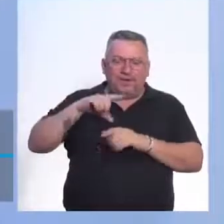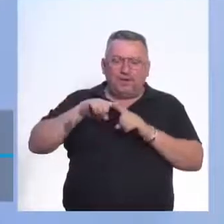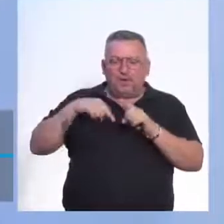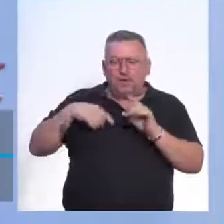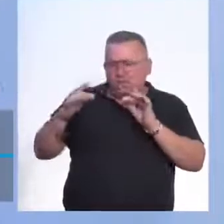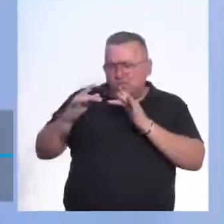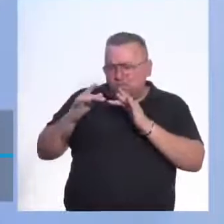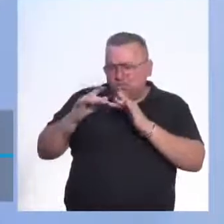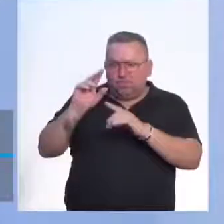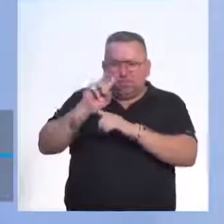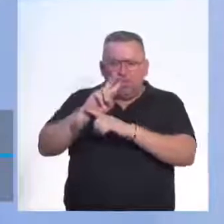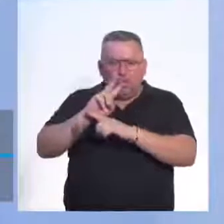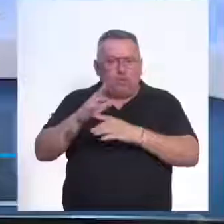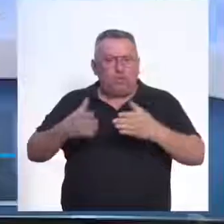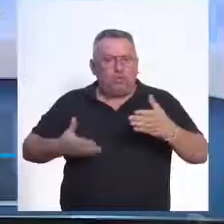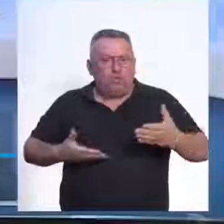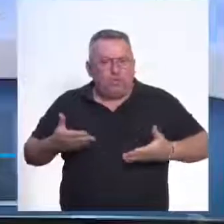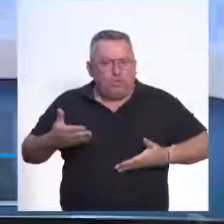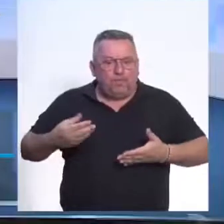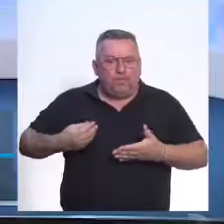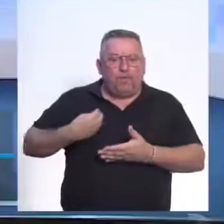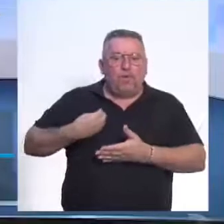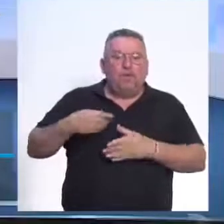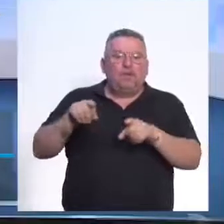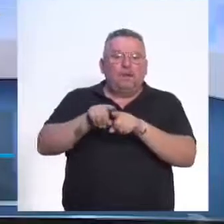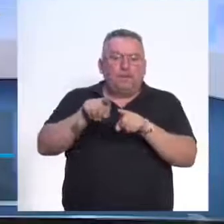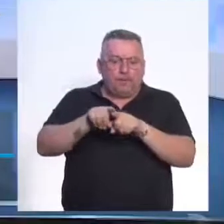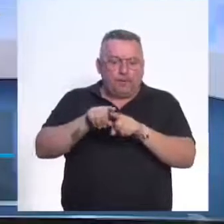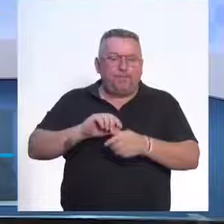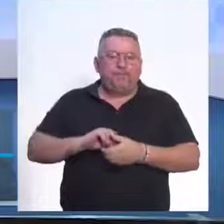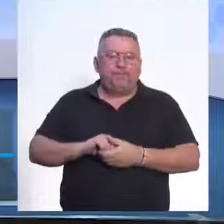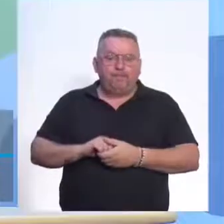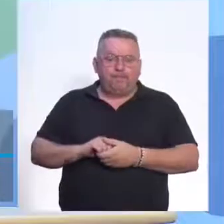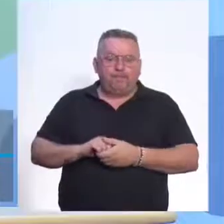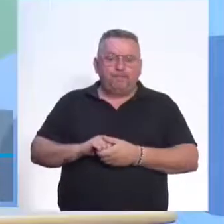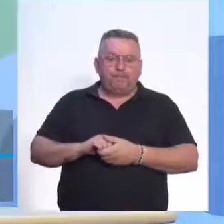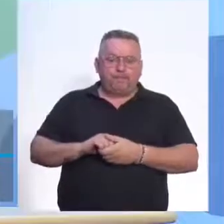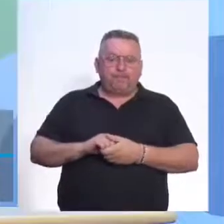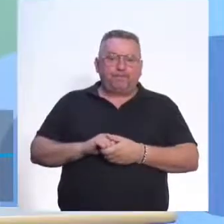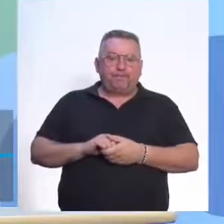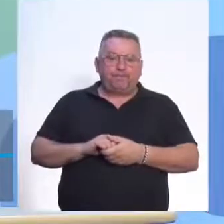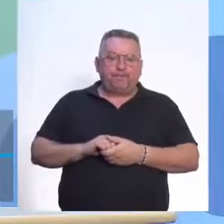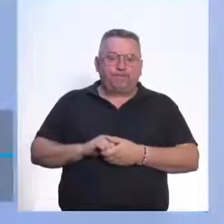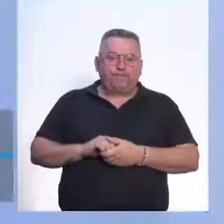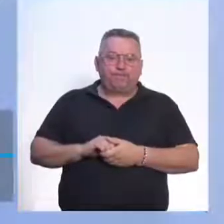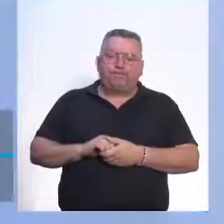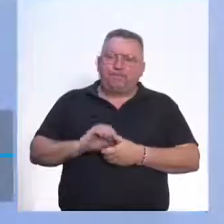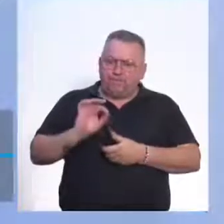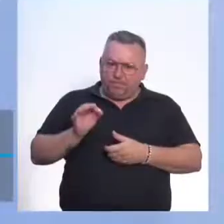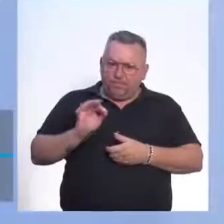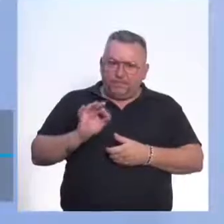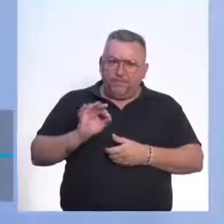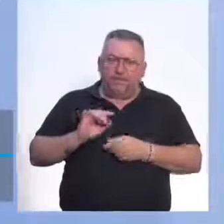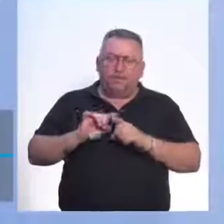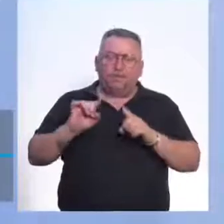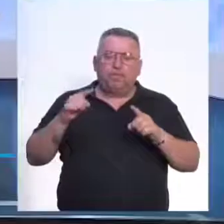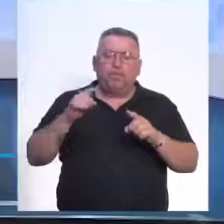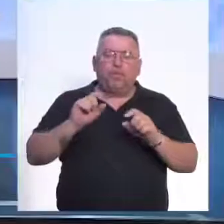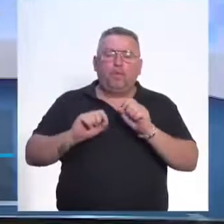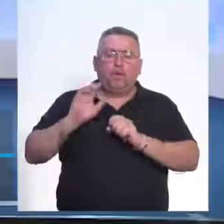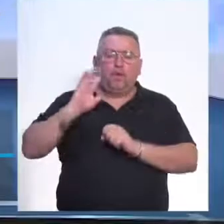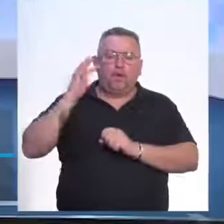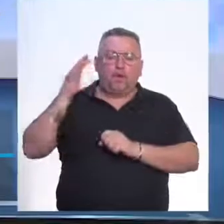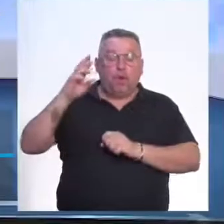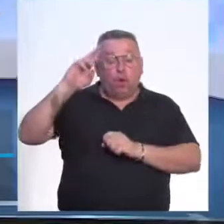servos, as pessoas que moram ali. As pessoas que moravam lá, né? Isso. Os habitantes dos feudos. Isso, exatamente. Porque, assim, o